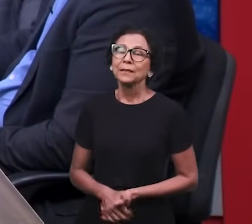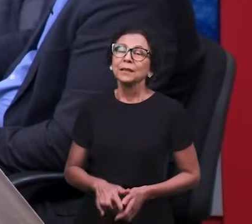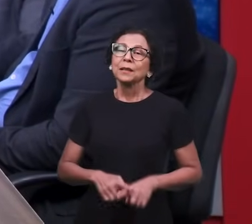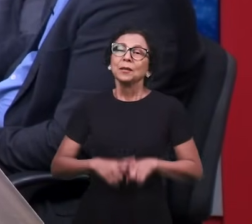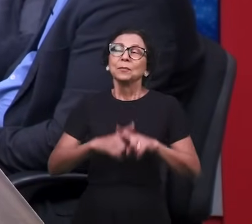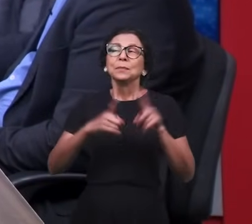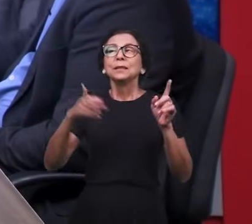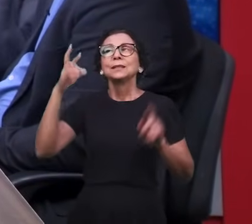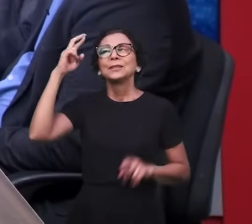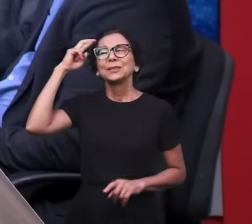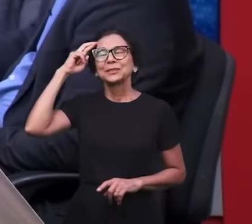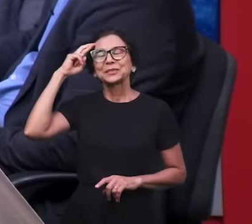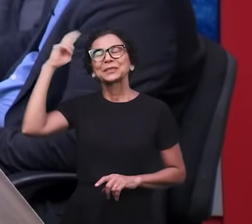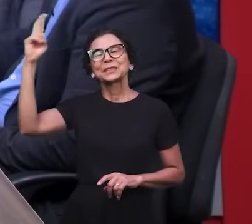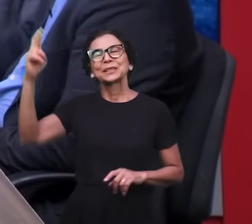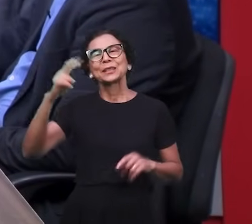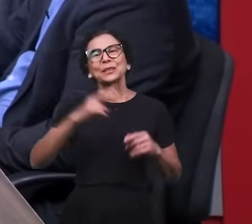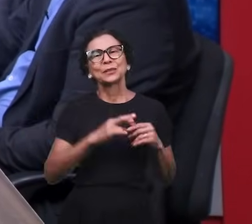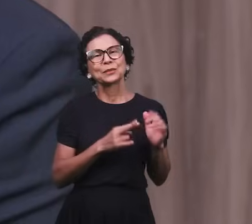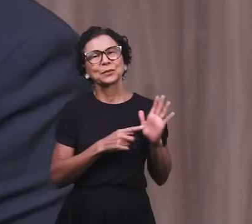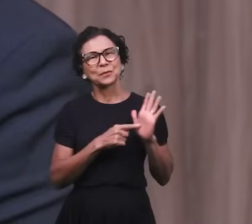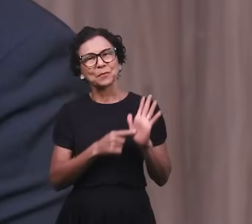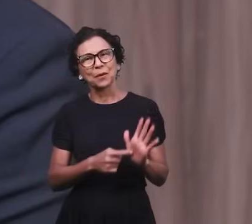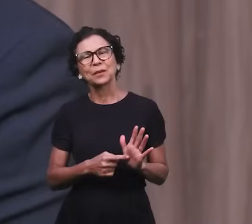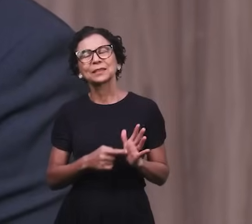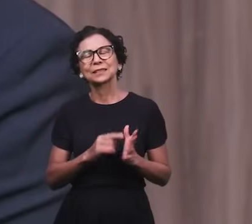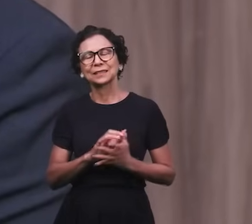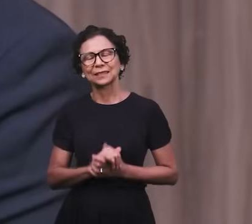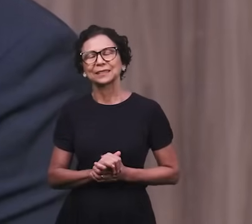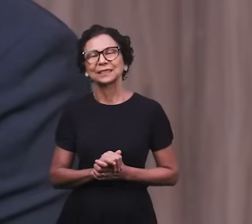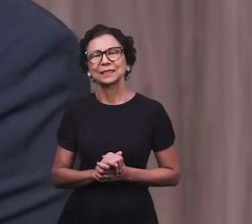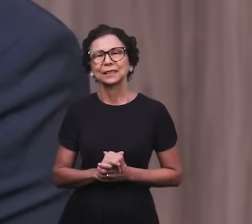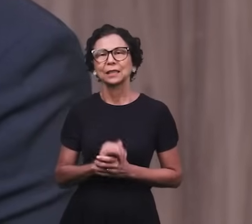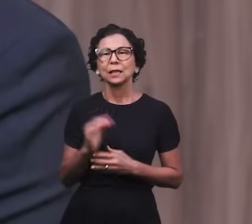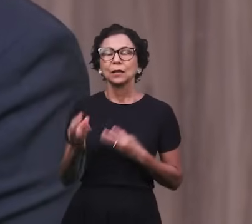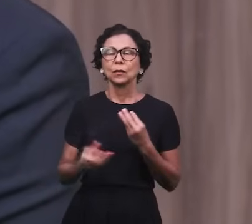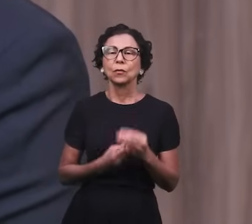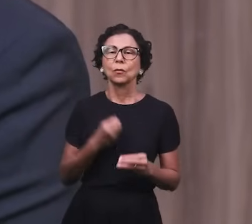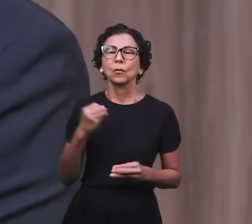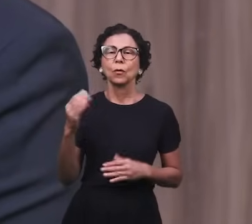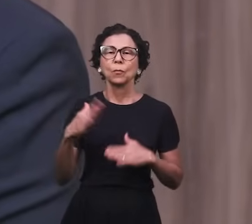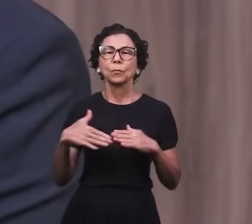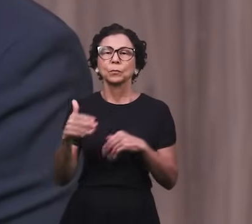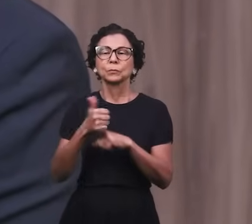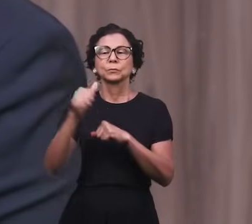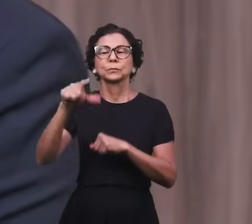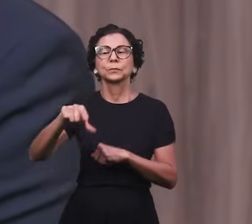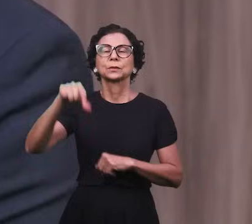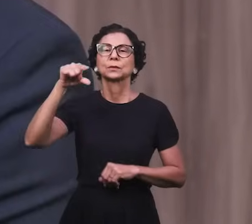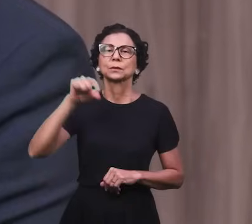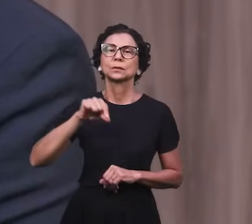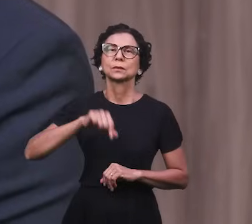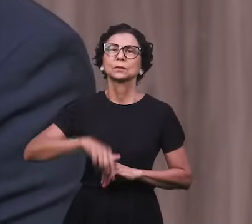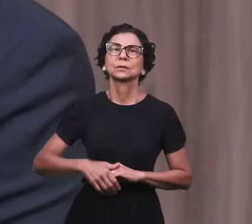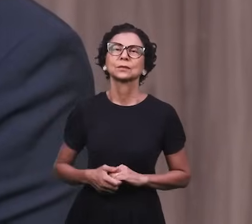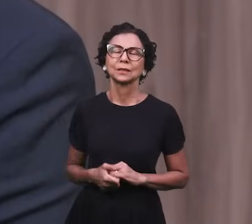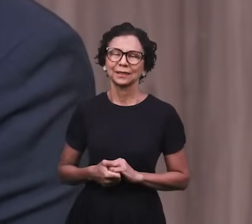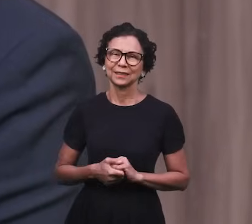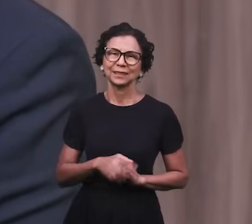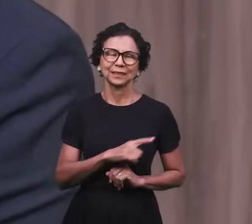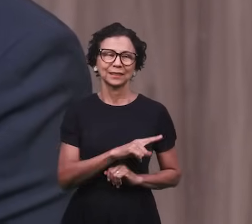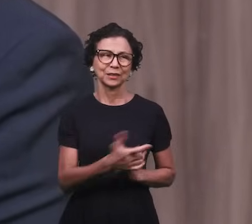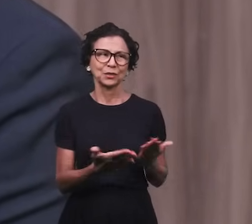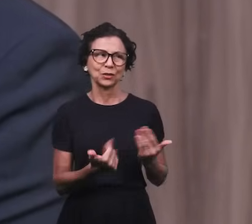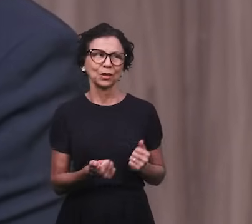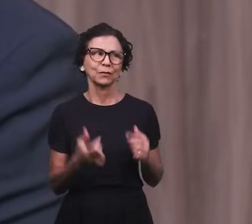nos direciona, olha, vai por esse caminho, segue essa profissão. E aí, se é o Senhor que está dando essa direção, por certo, o